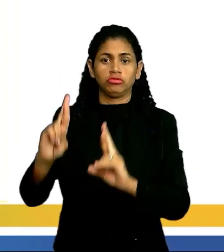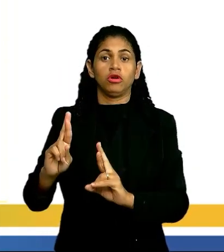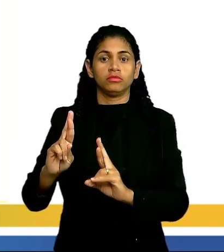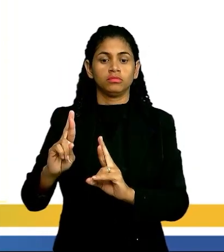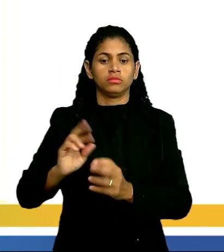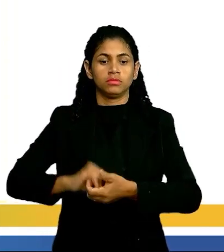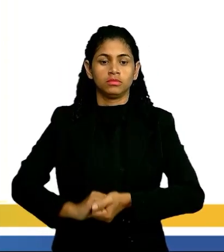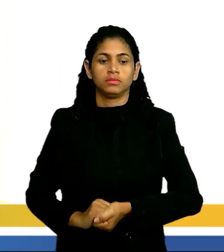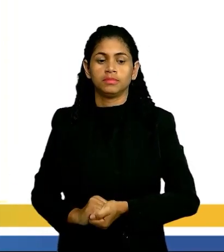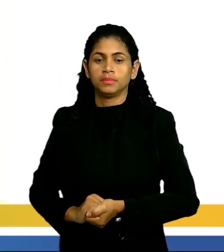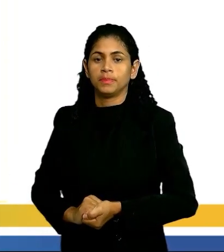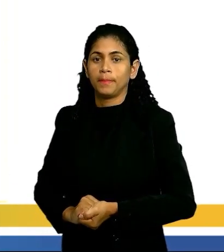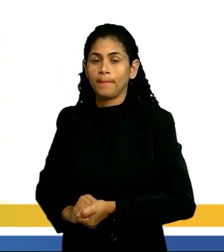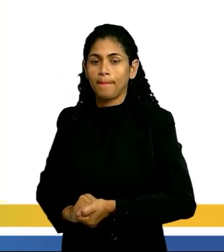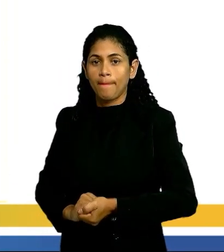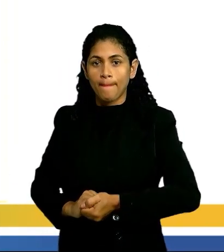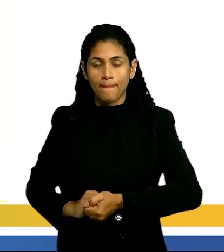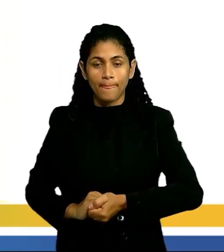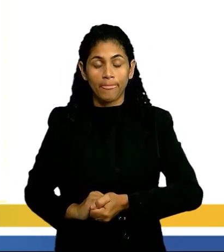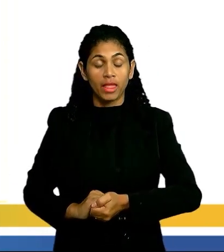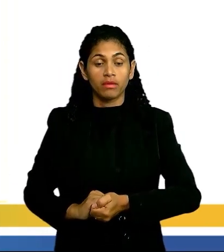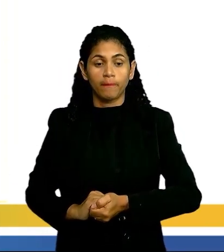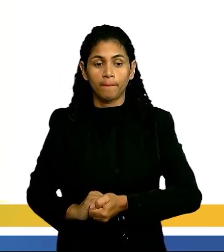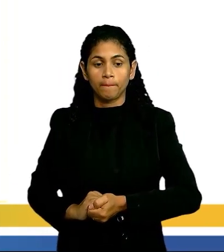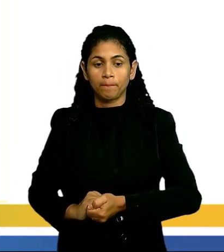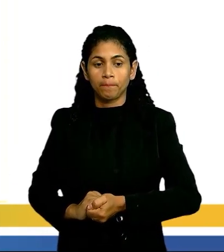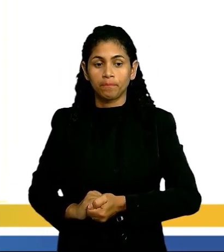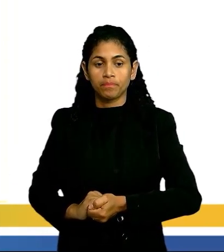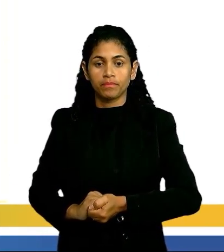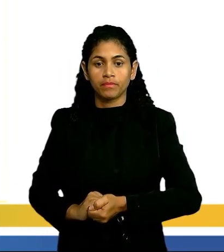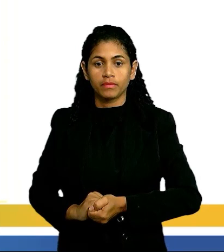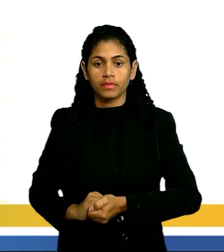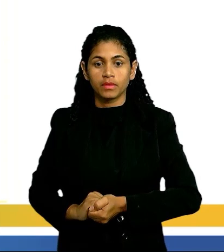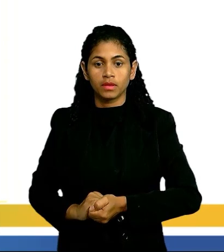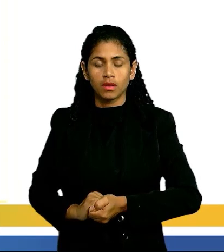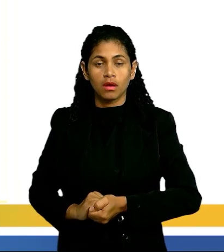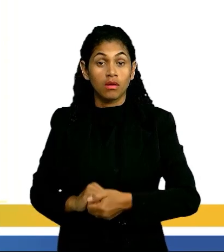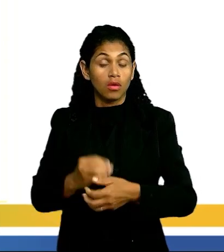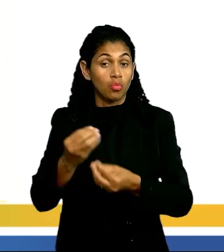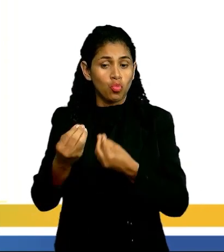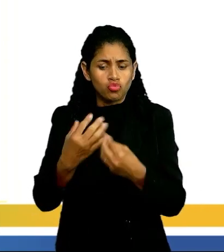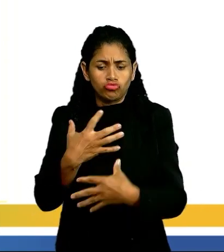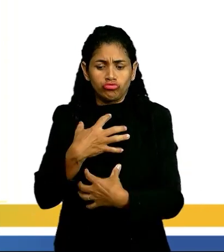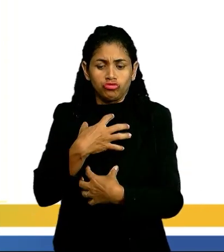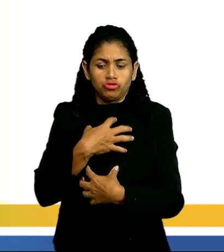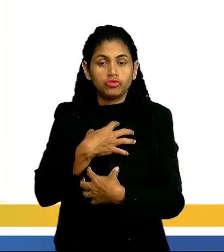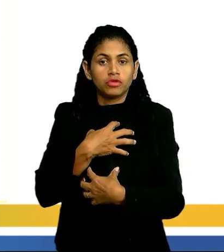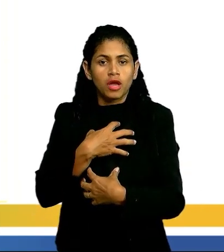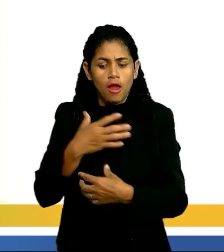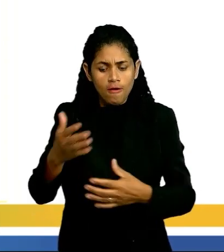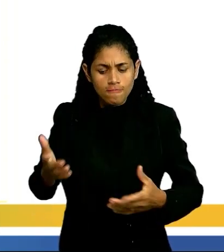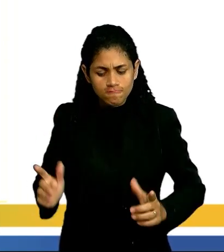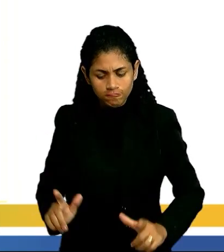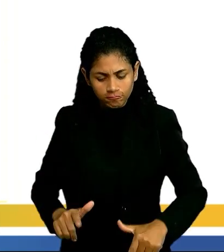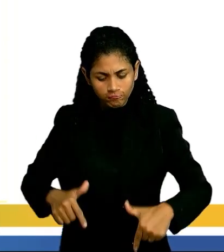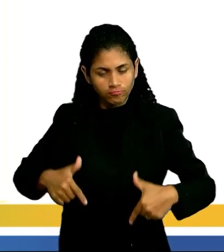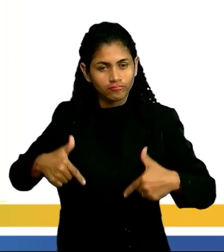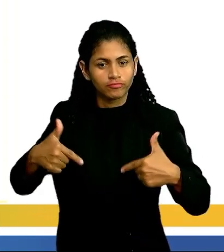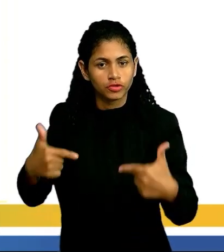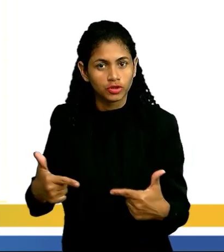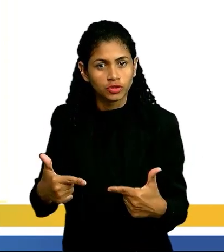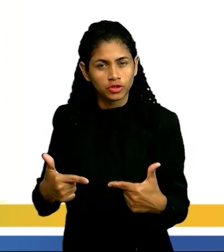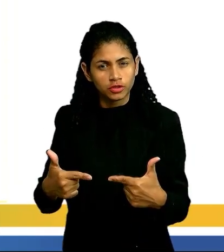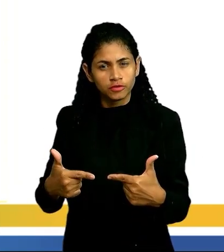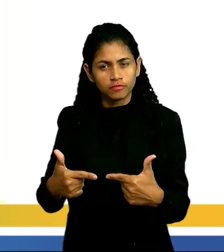né, vai fazer com que outros líderes se inspirem, como eu já disse, né? Ele vai investir então na segurança, ele vai investir